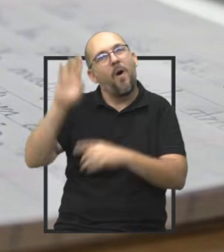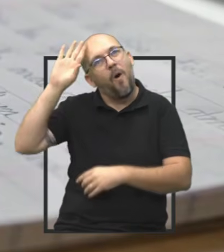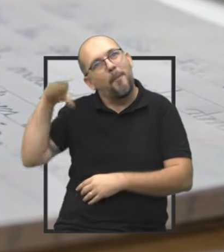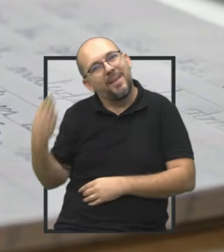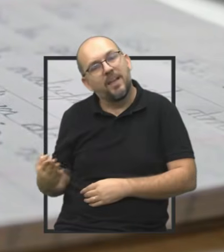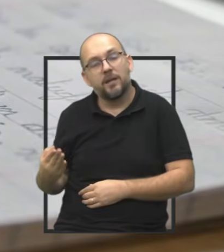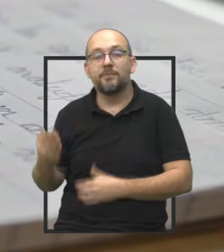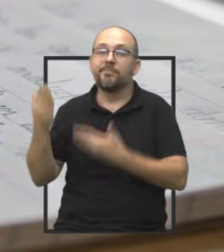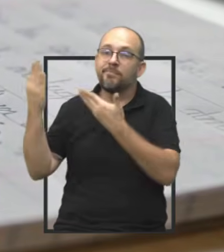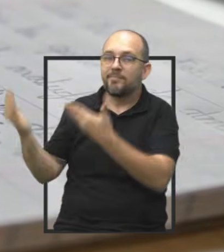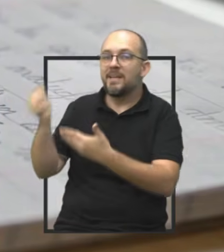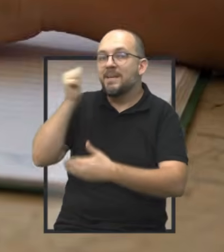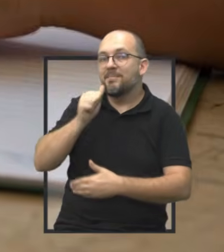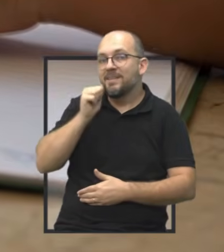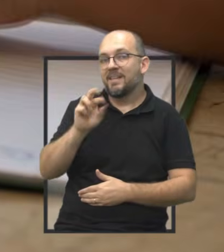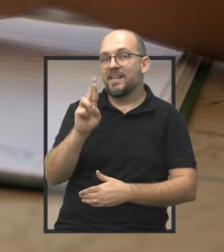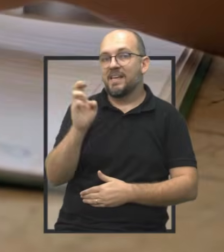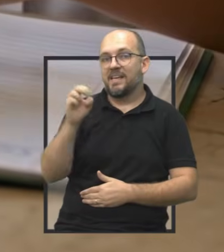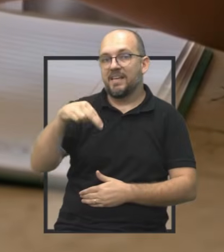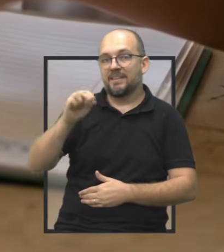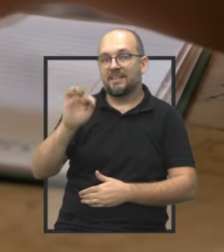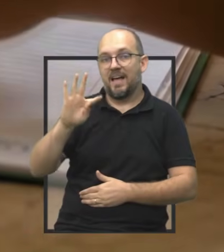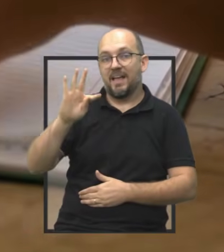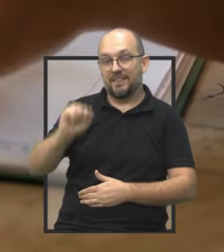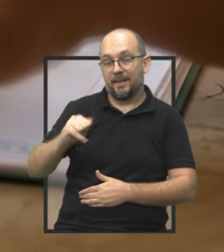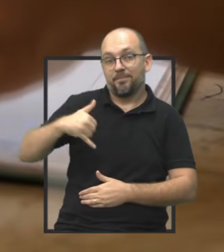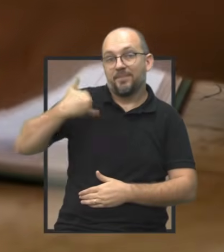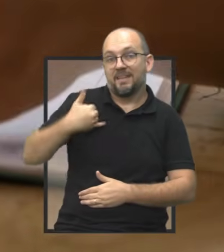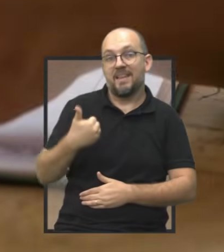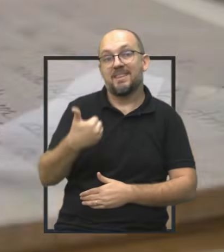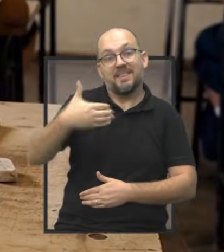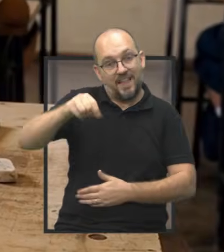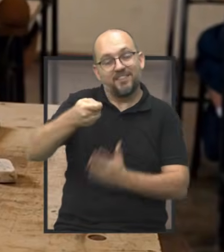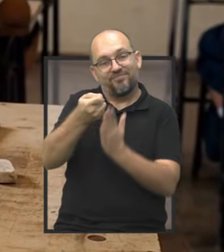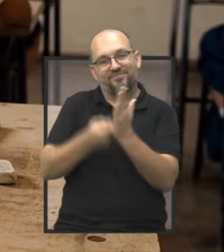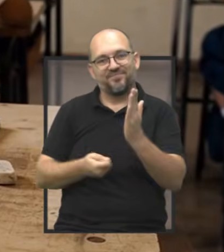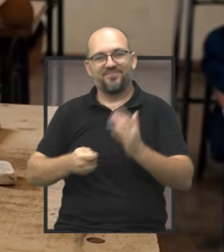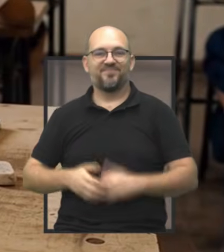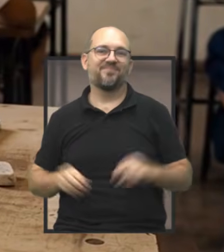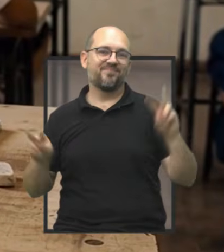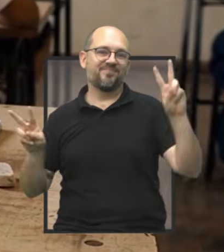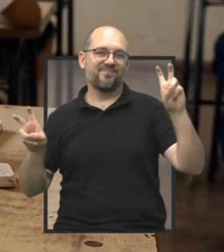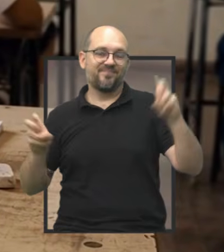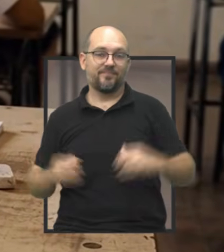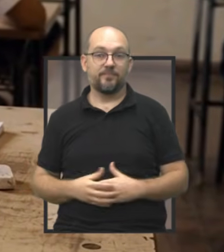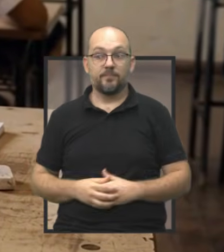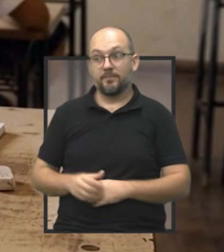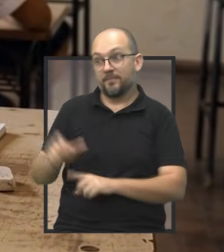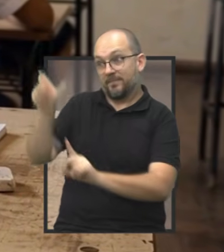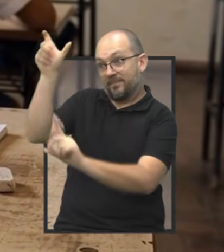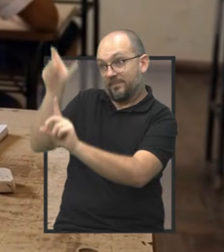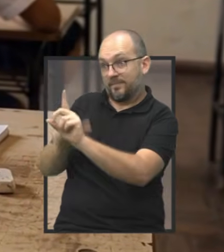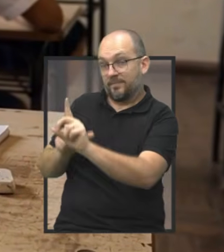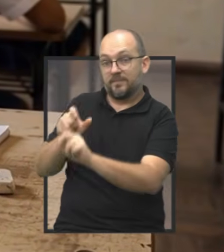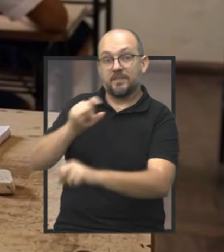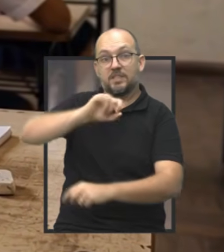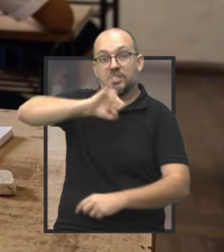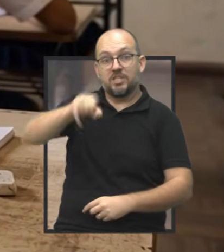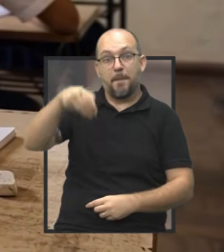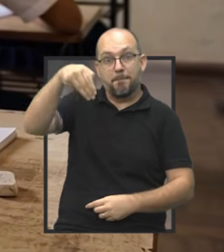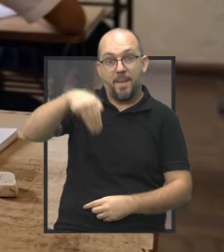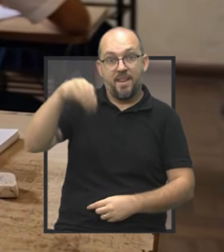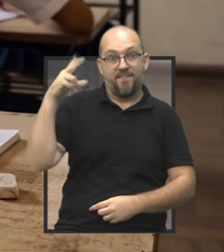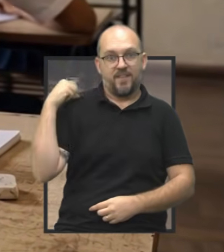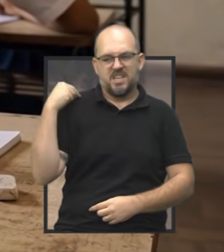de cartinhas, como fez a pequena Renata Benites, de 10 anos de idade. Zé Maria foi um homem de